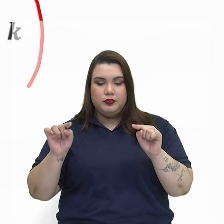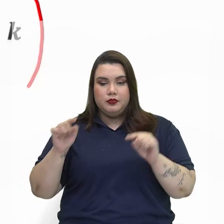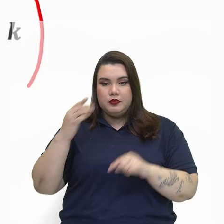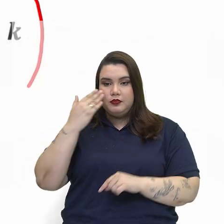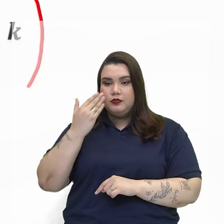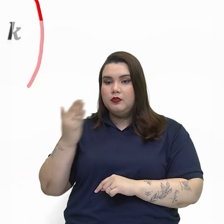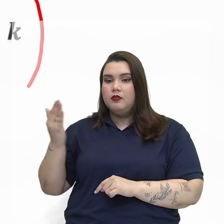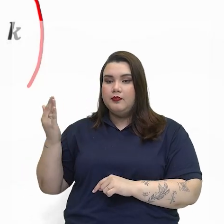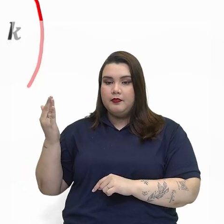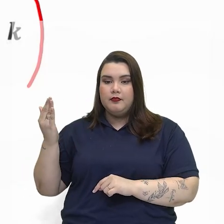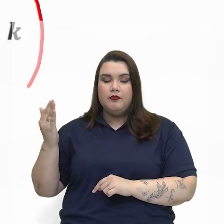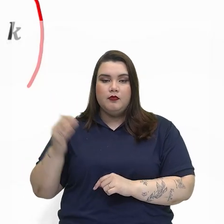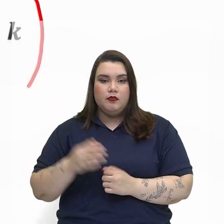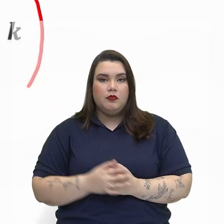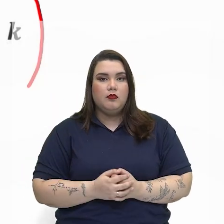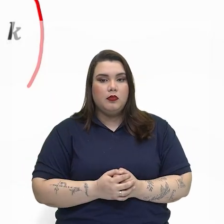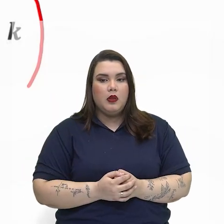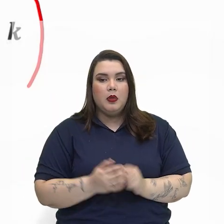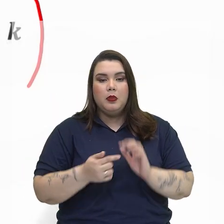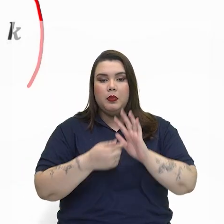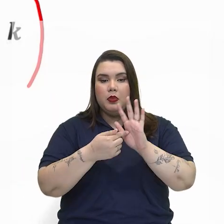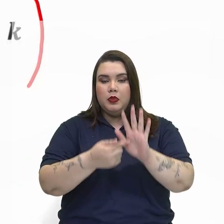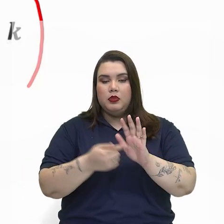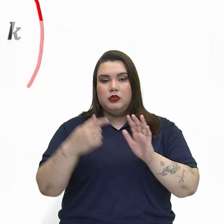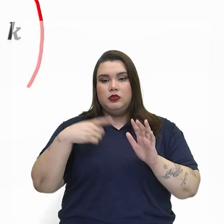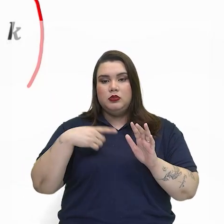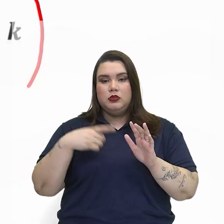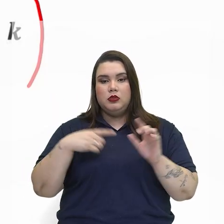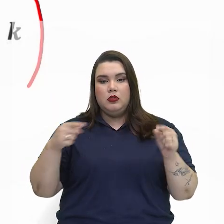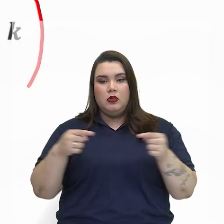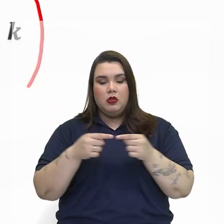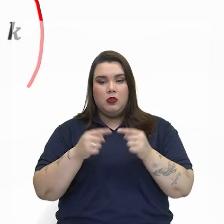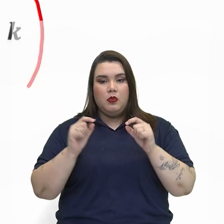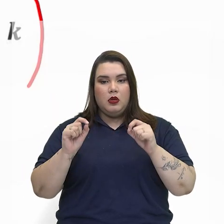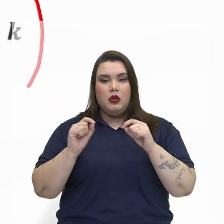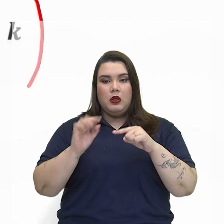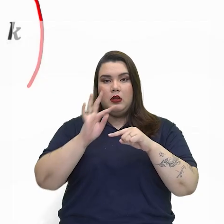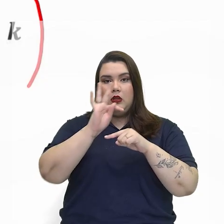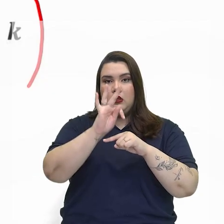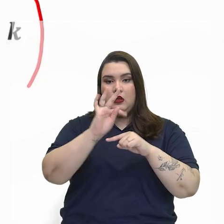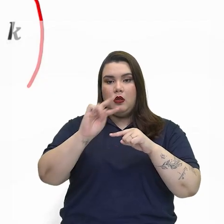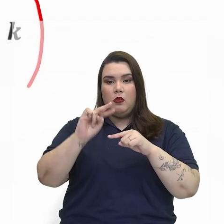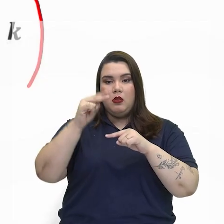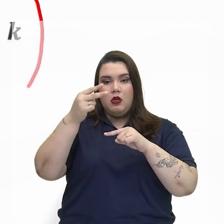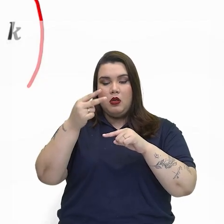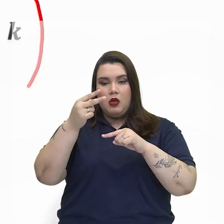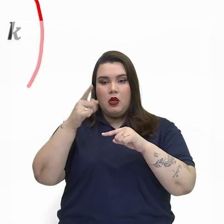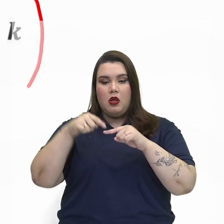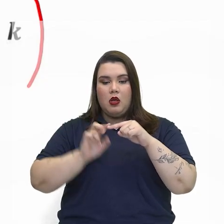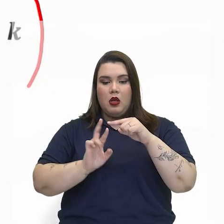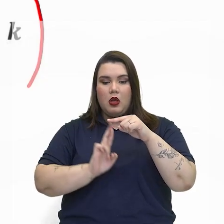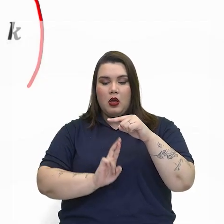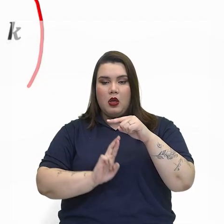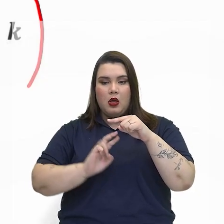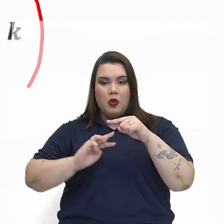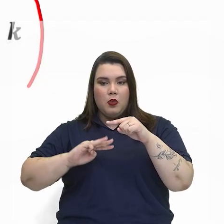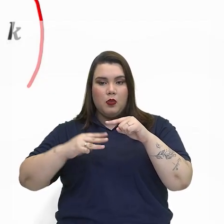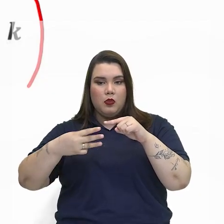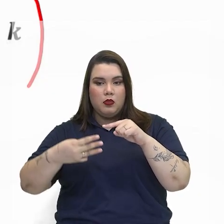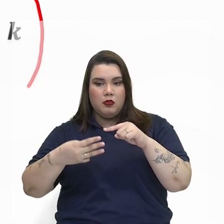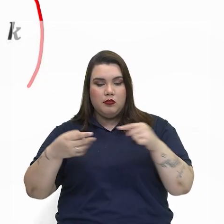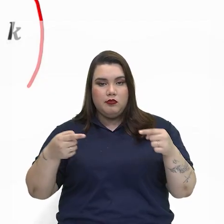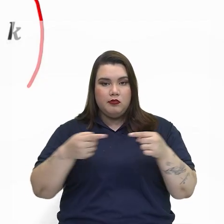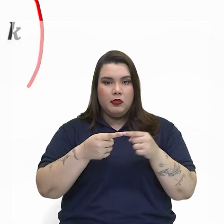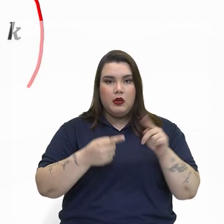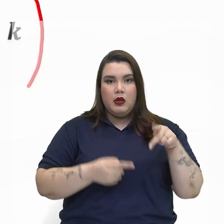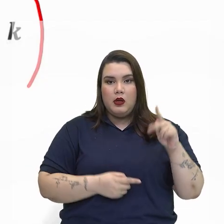que ele leva para dar uma volta ao redor do Sol ao quadrado, ele é proporcional ao cubo do raio, né? Isso,